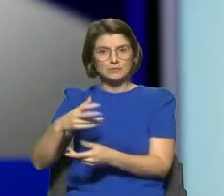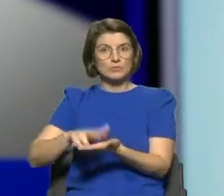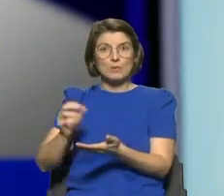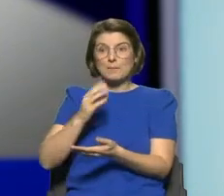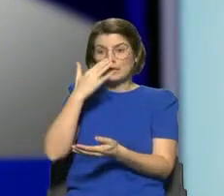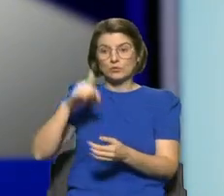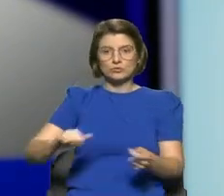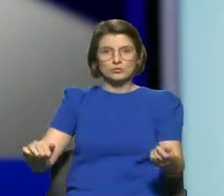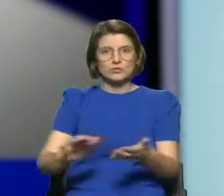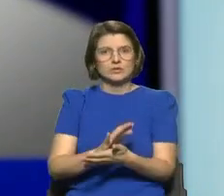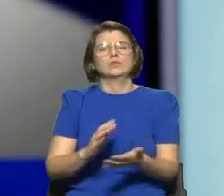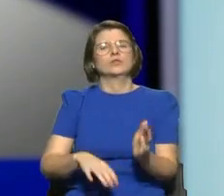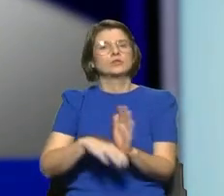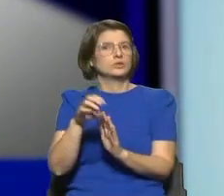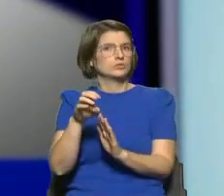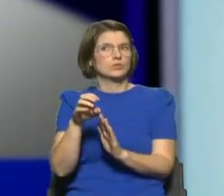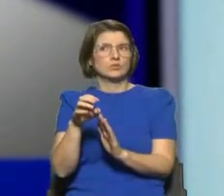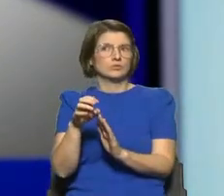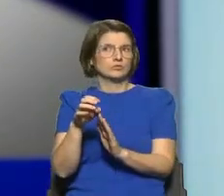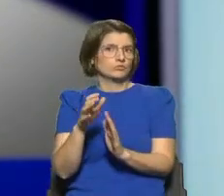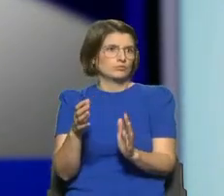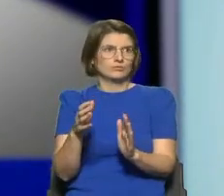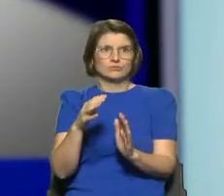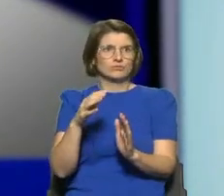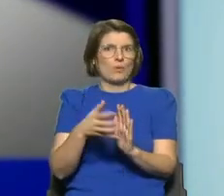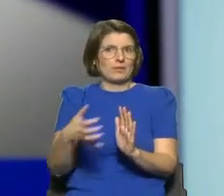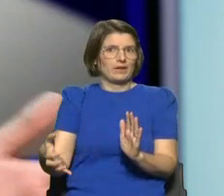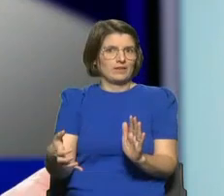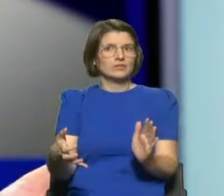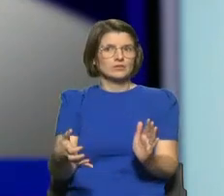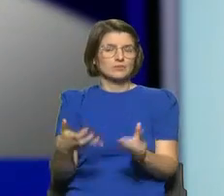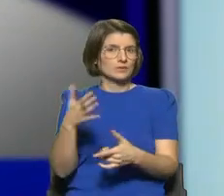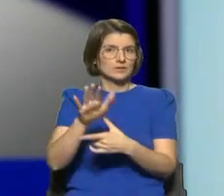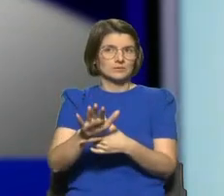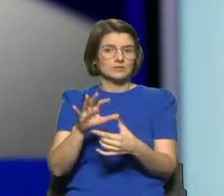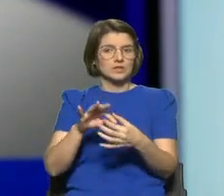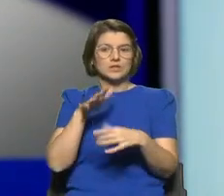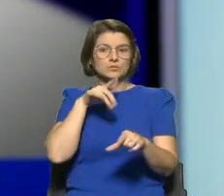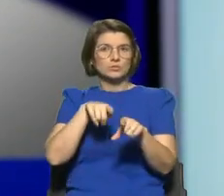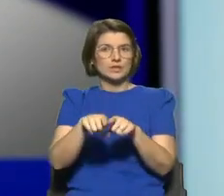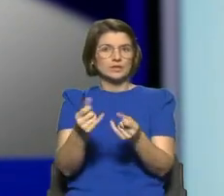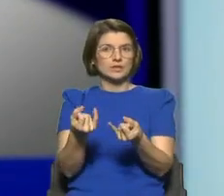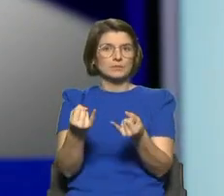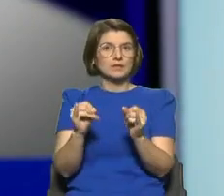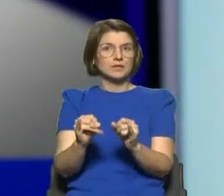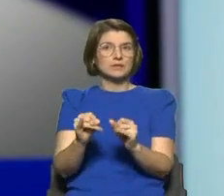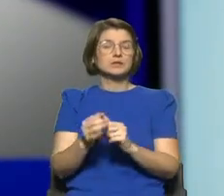de hoje essas condições são cada vez mais difíceis nomeadamente em relação ao Deputado independente